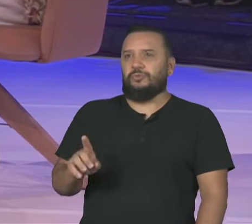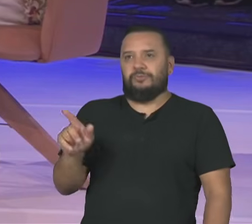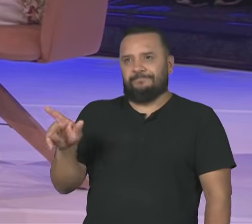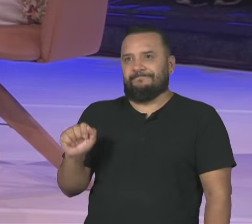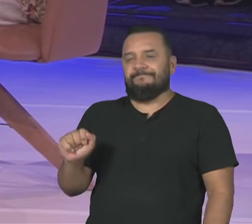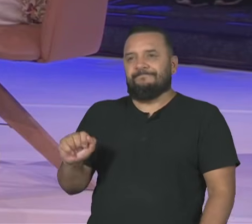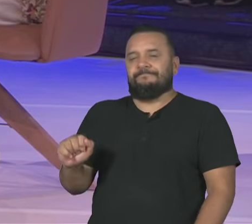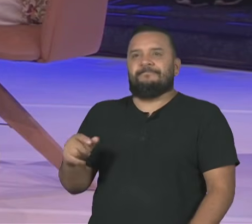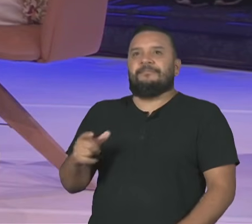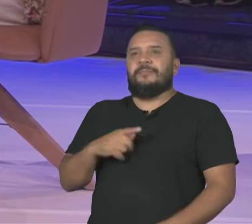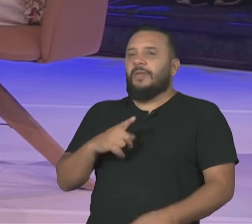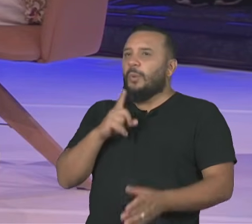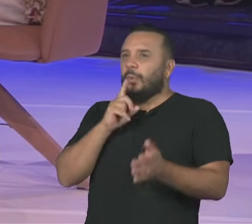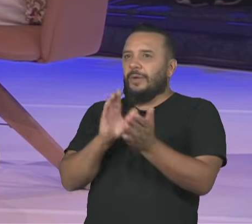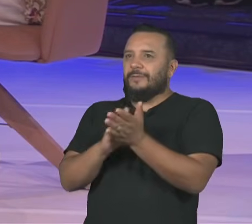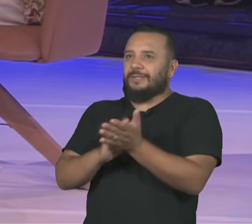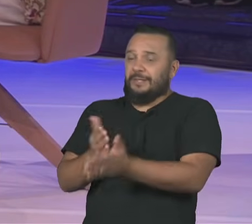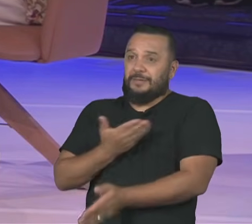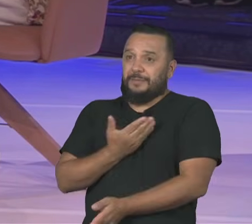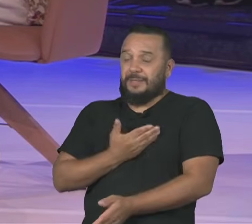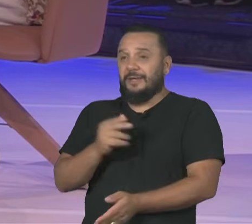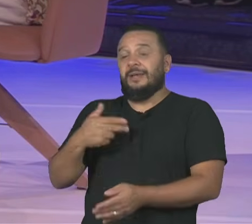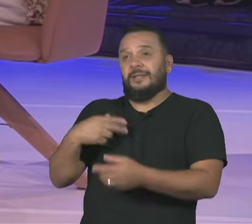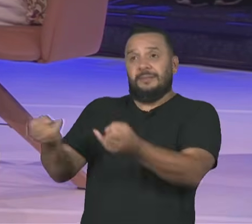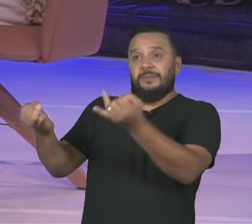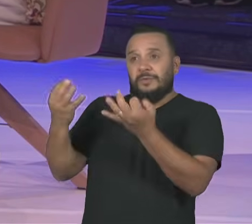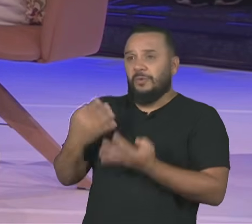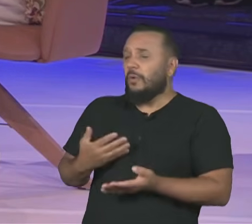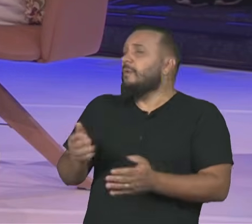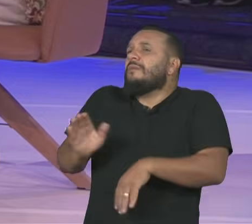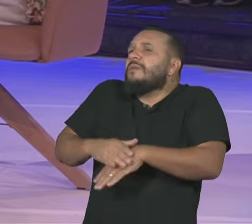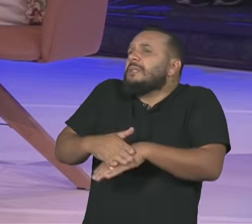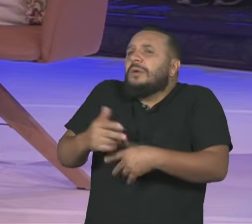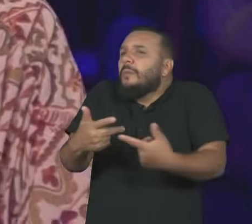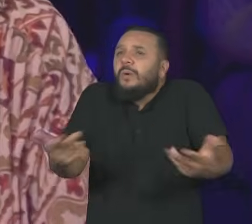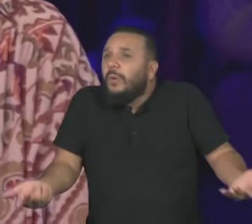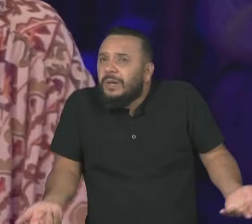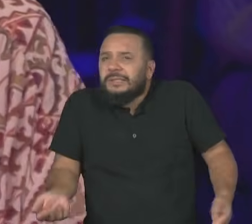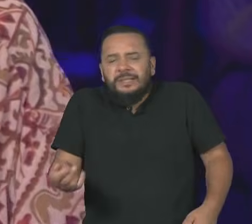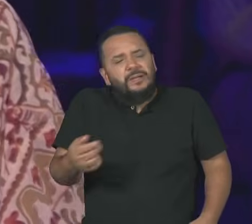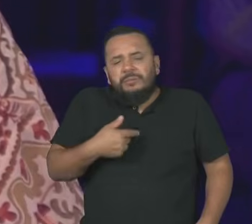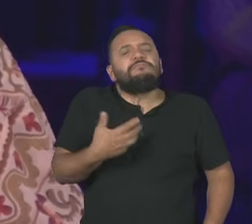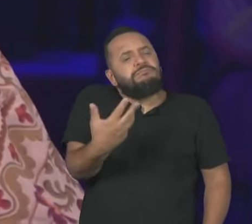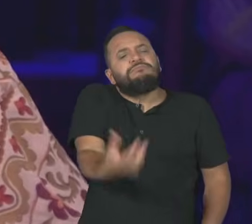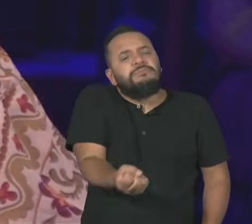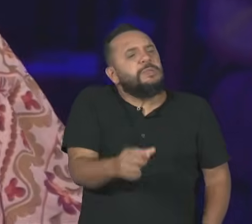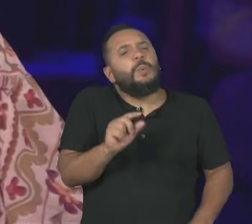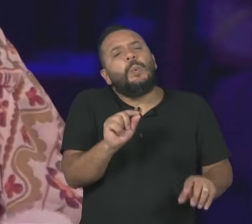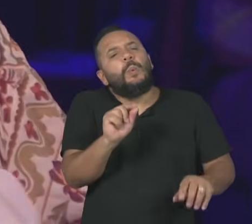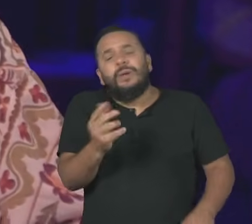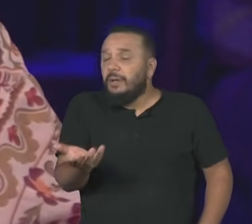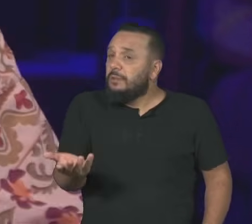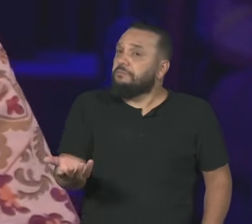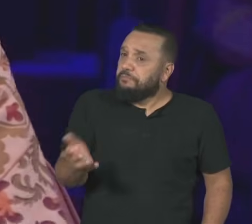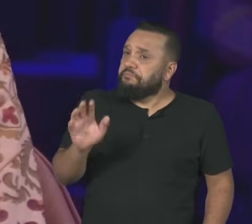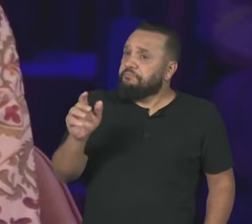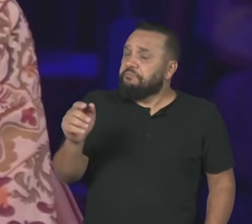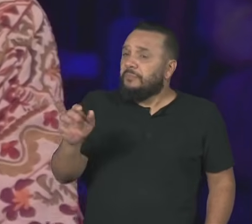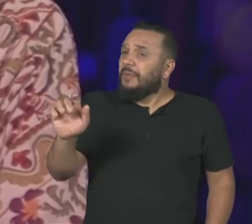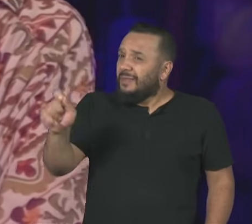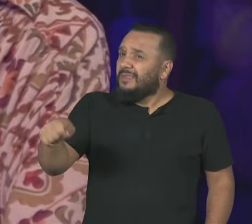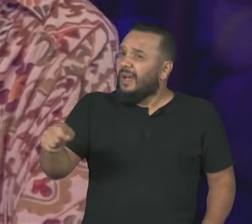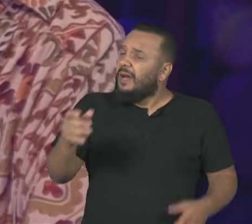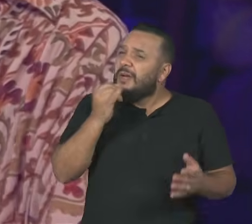Num aniversário de uma amiga. Ele falou, Ana, vamos fazer alguma coisa. Eu falei, vamos, mas o quê? Ele falou,